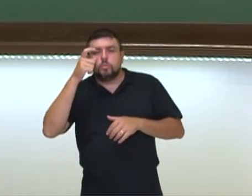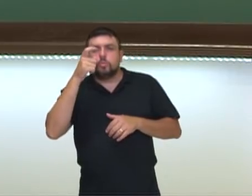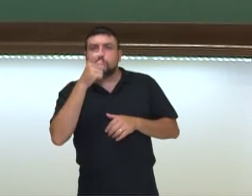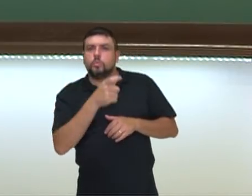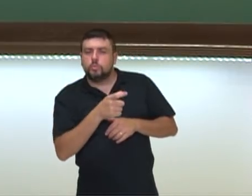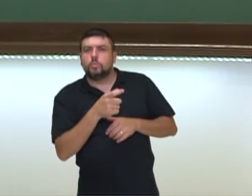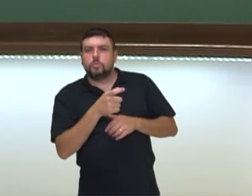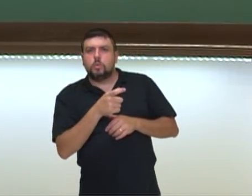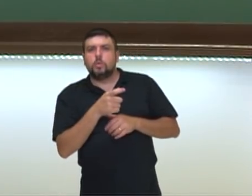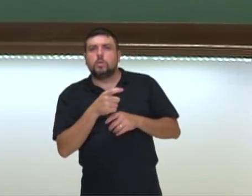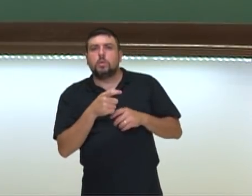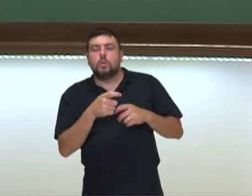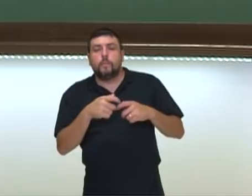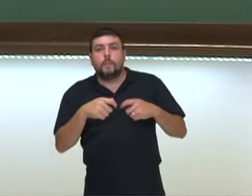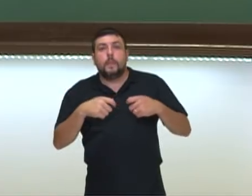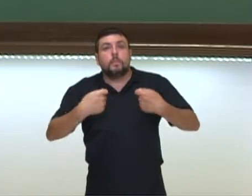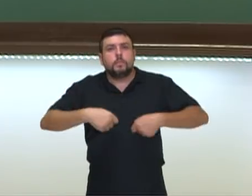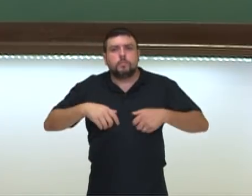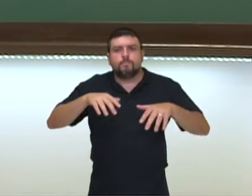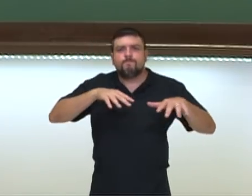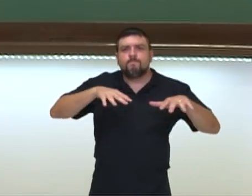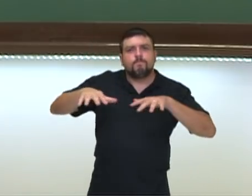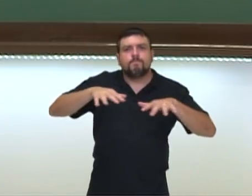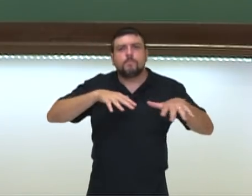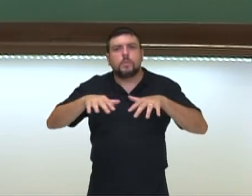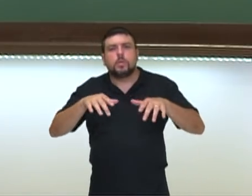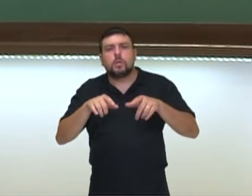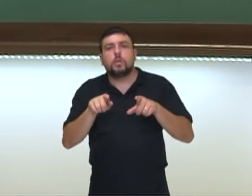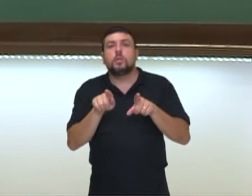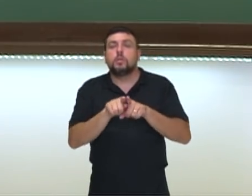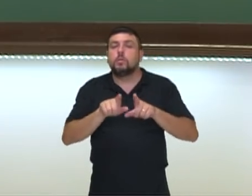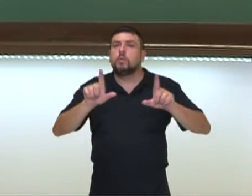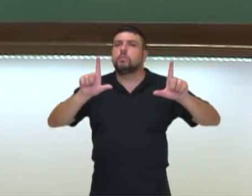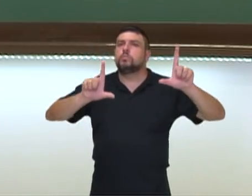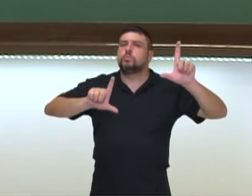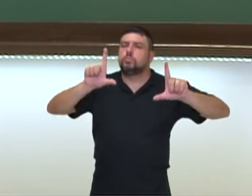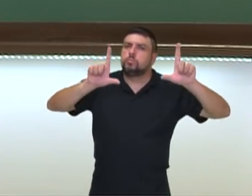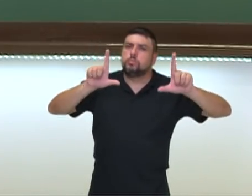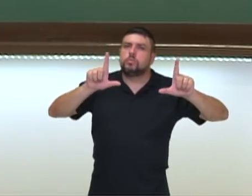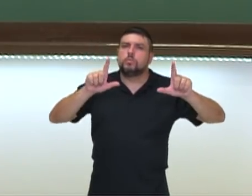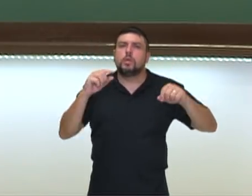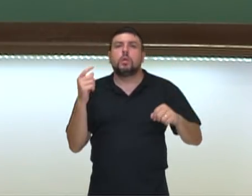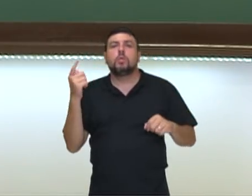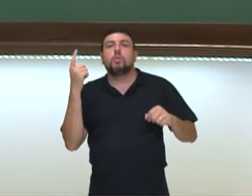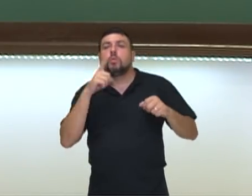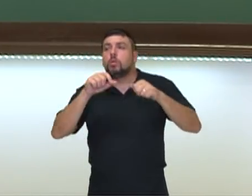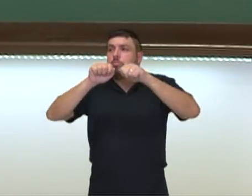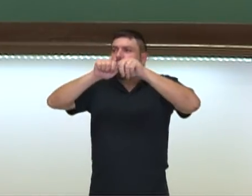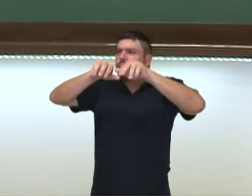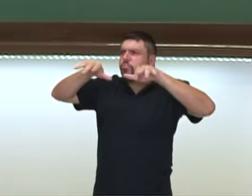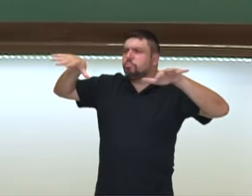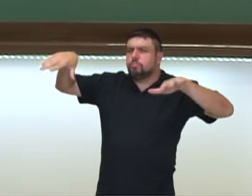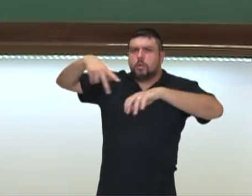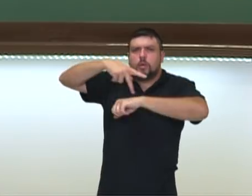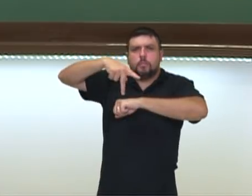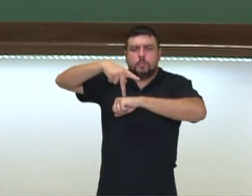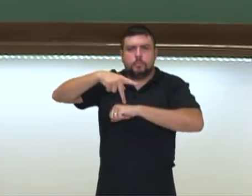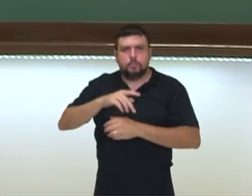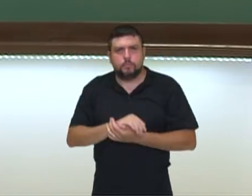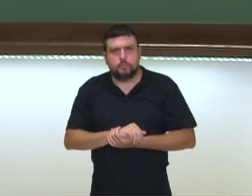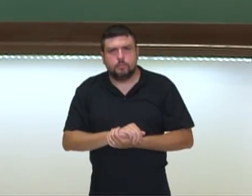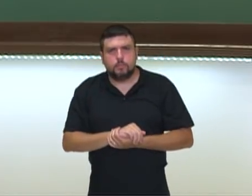esporte seja mais dinâmico e seja transmitido pela TV para chegar a um maior número de pessoas. Para isso, é necessário que